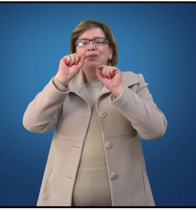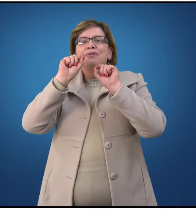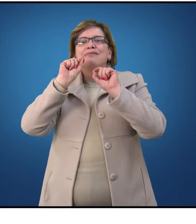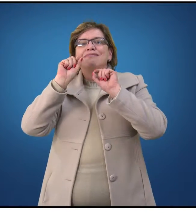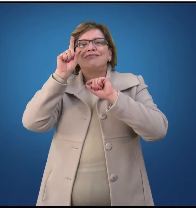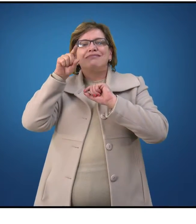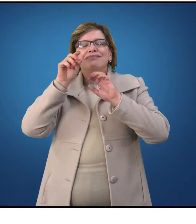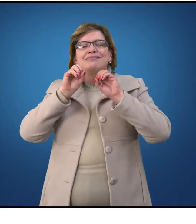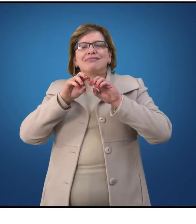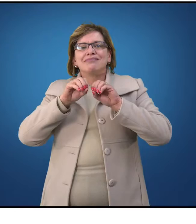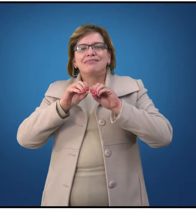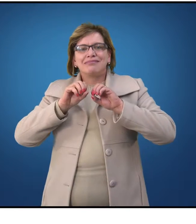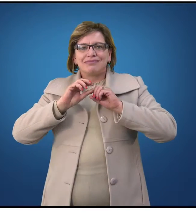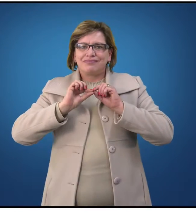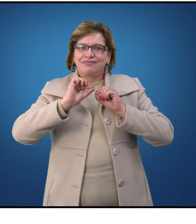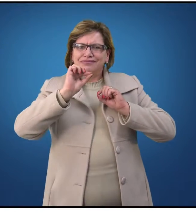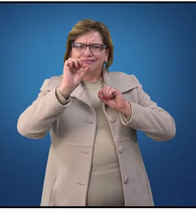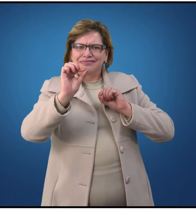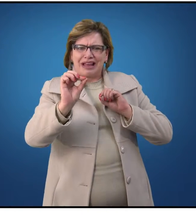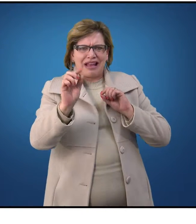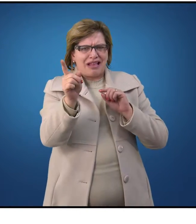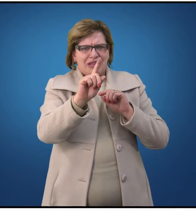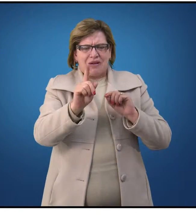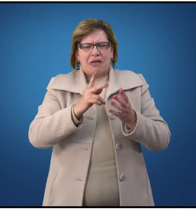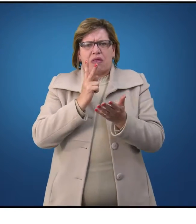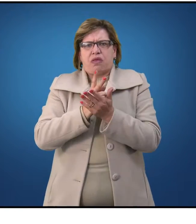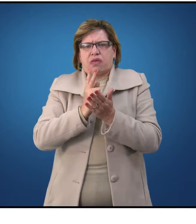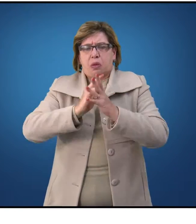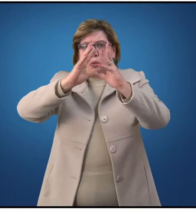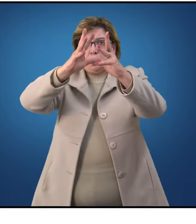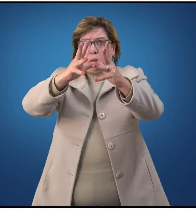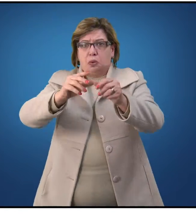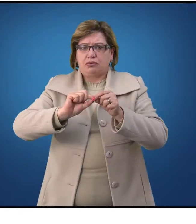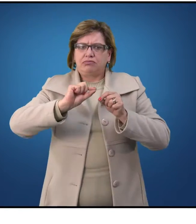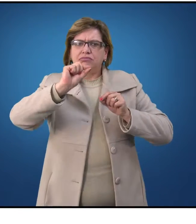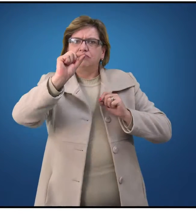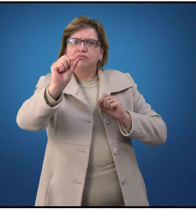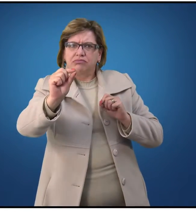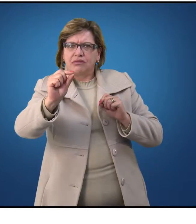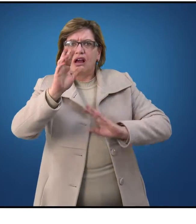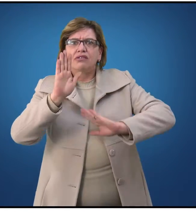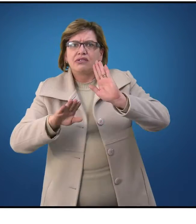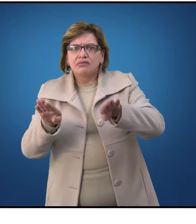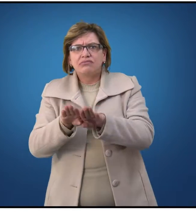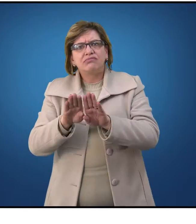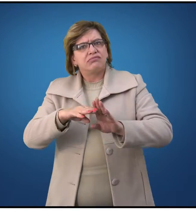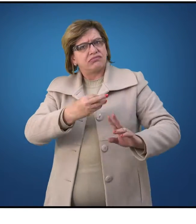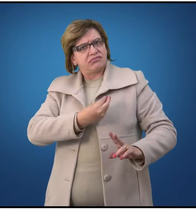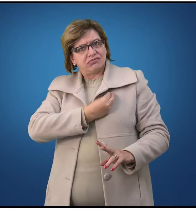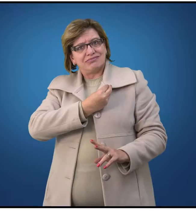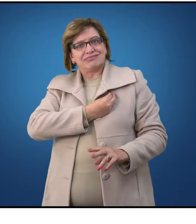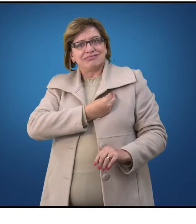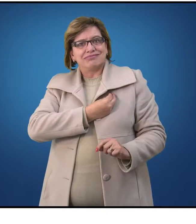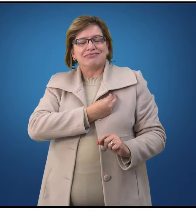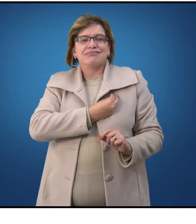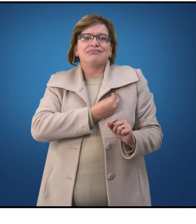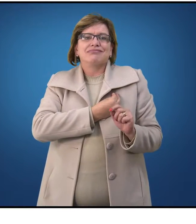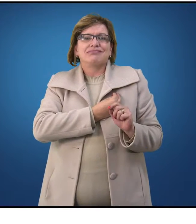distância. Que não é totalmente um curso à distância, você utiliza também espaços presenciais. Então,